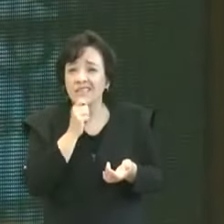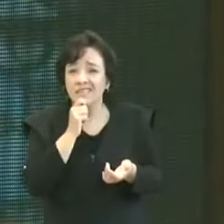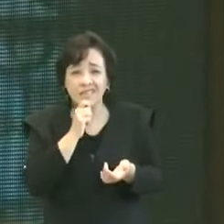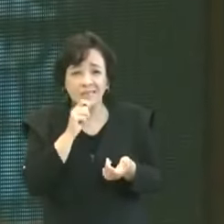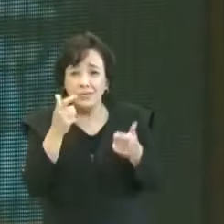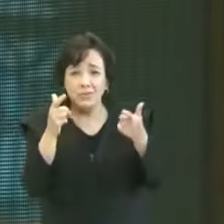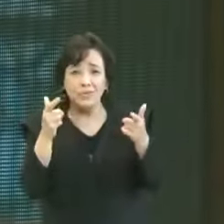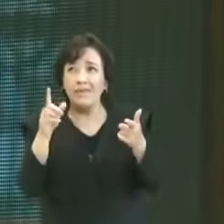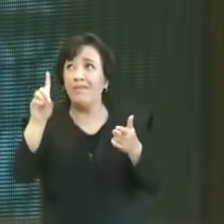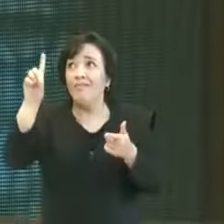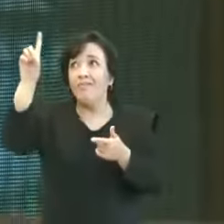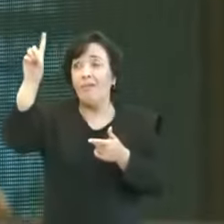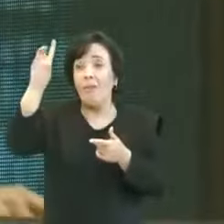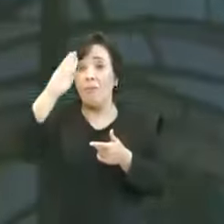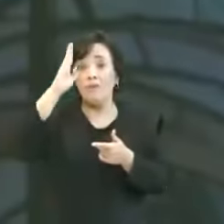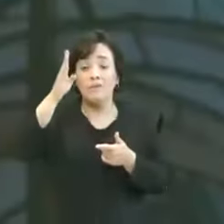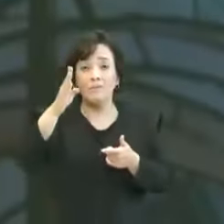Segundo,